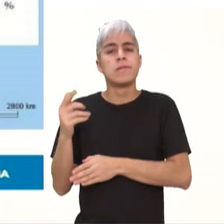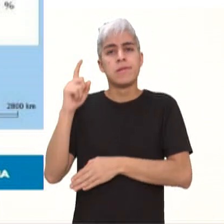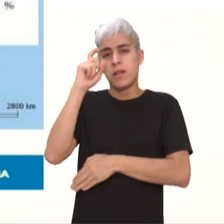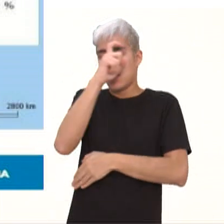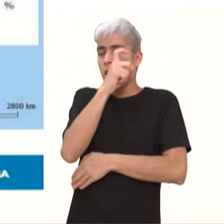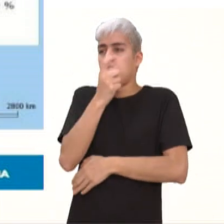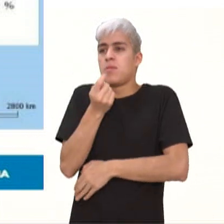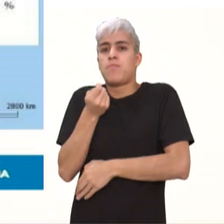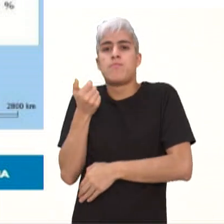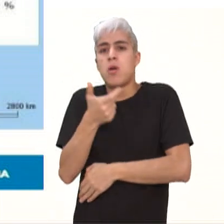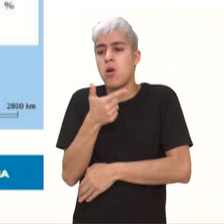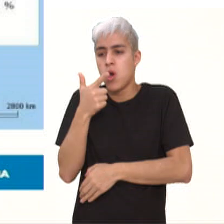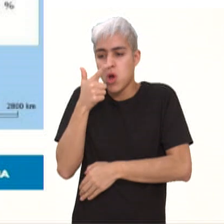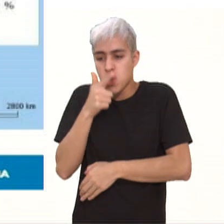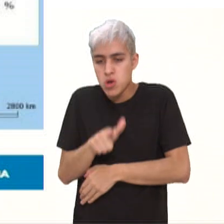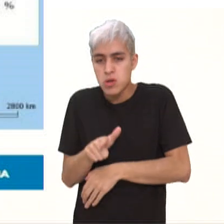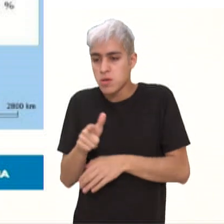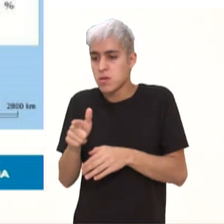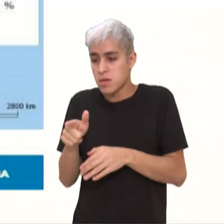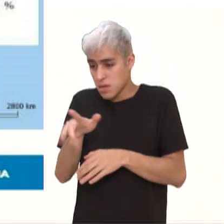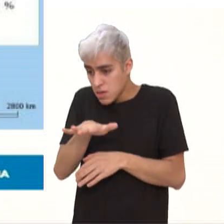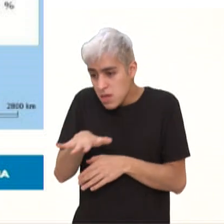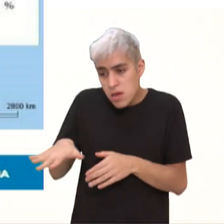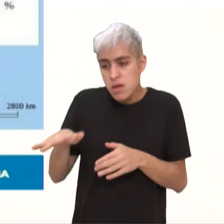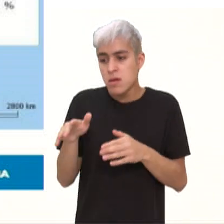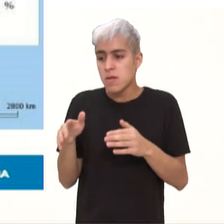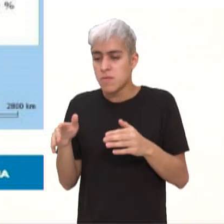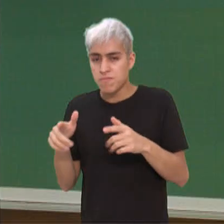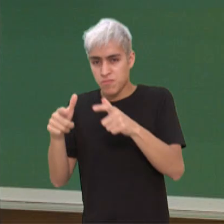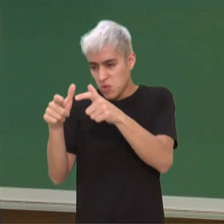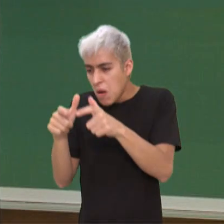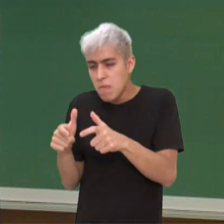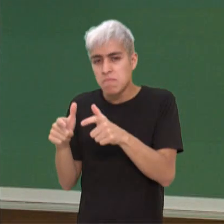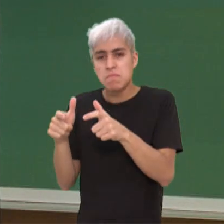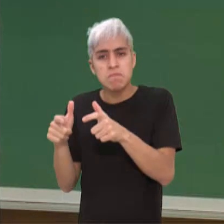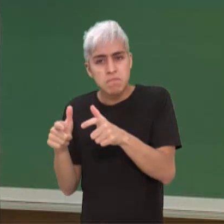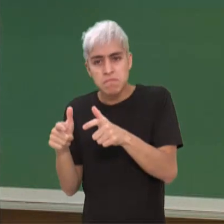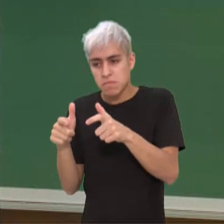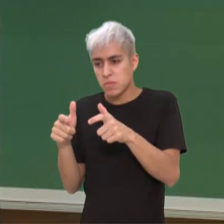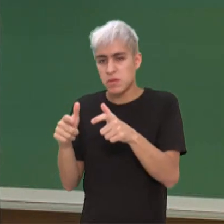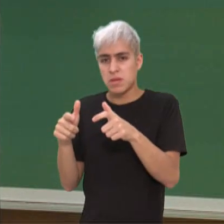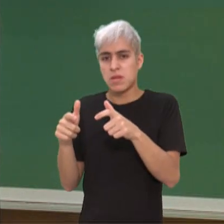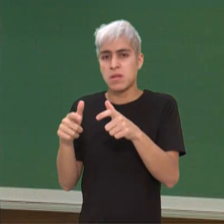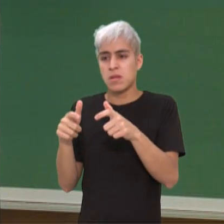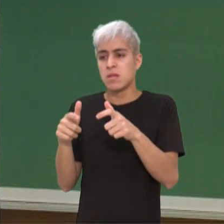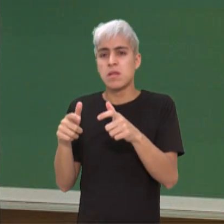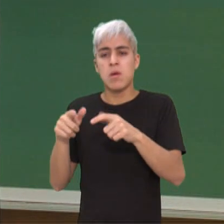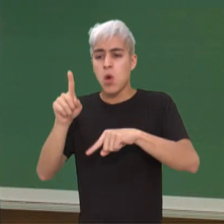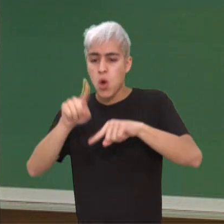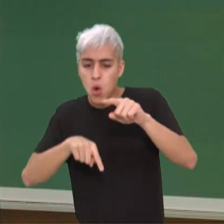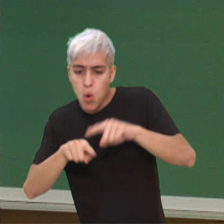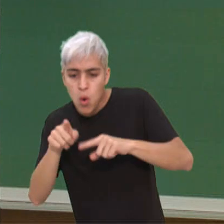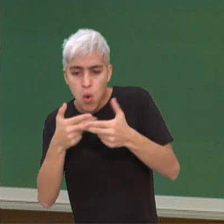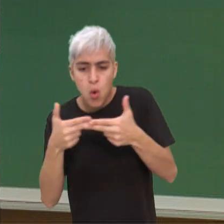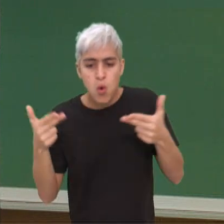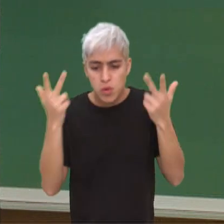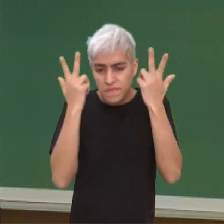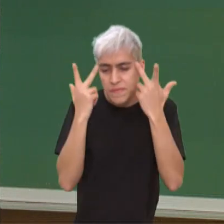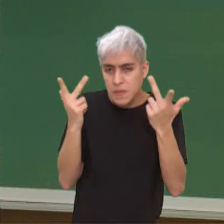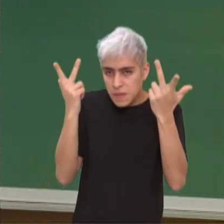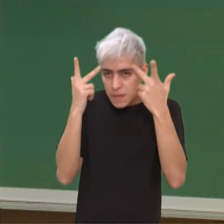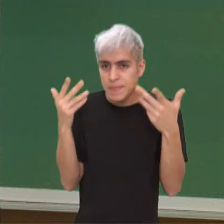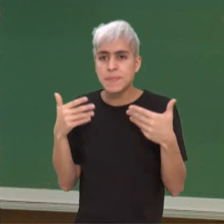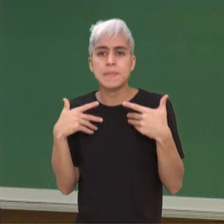condição de se obter dentro desse território pequeno, né? A questão dos recursos